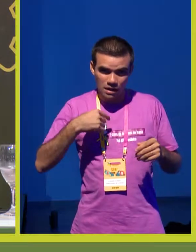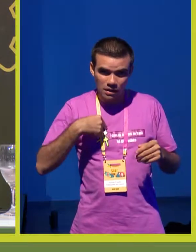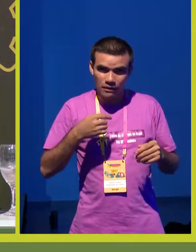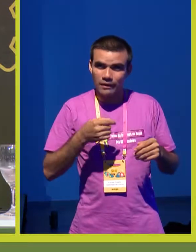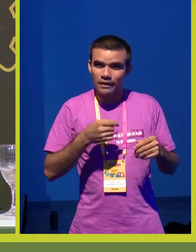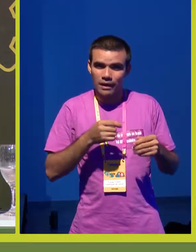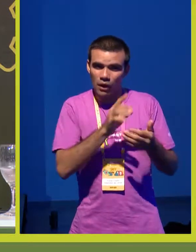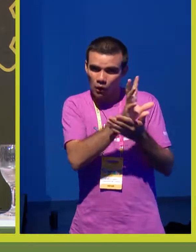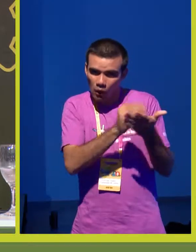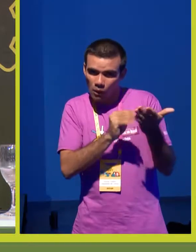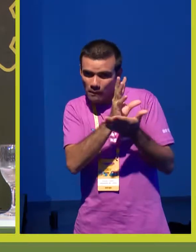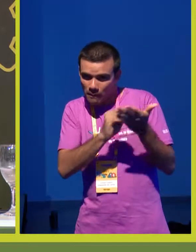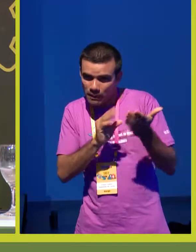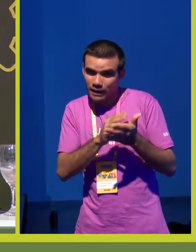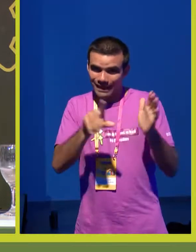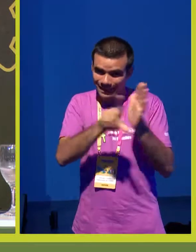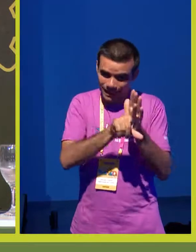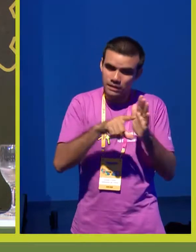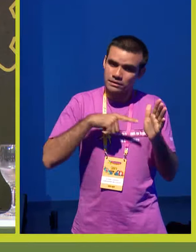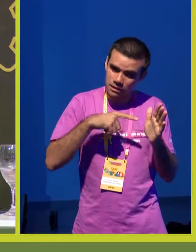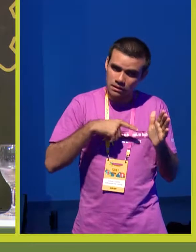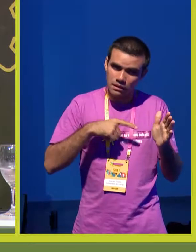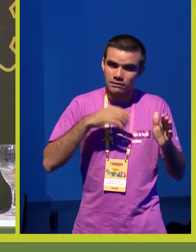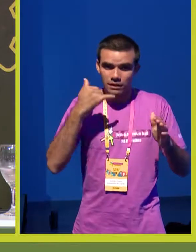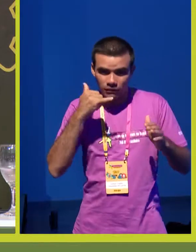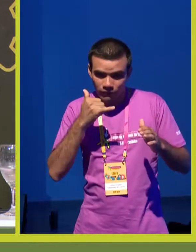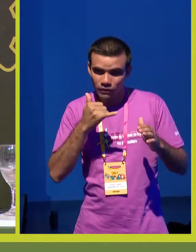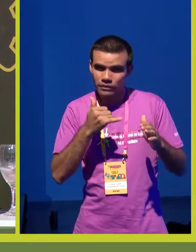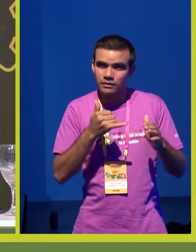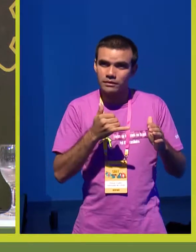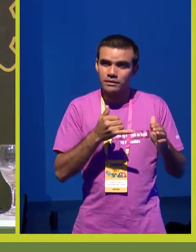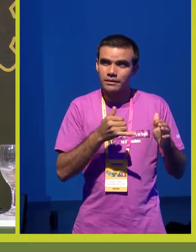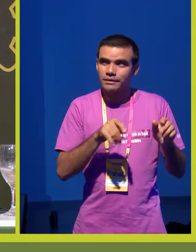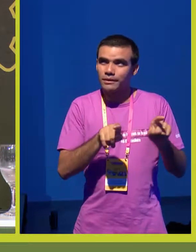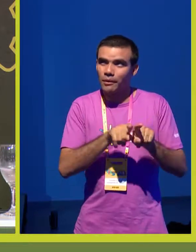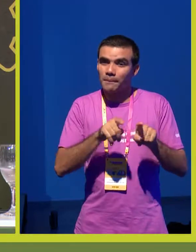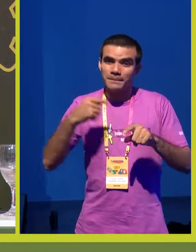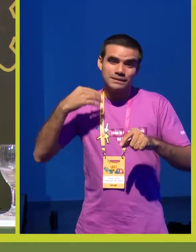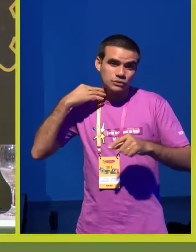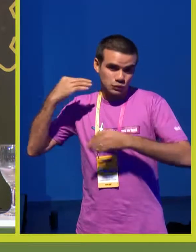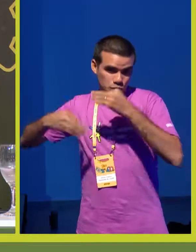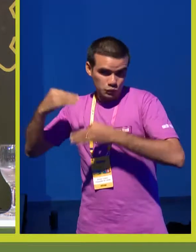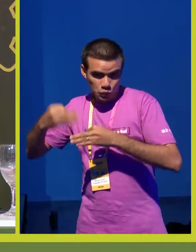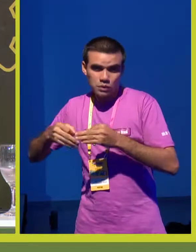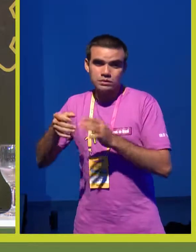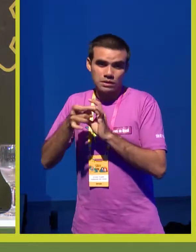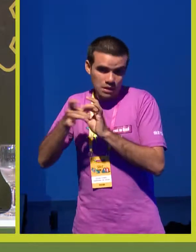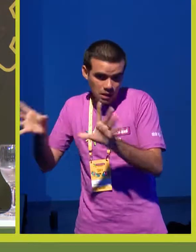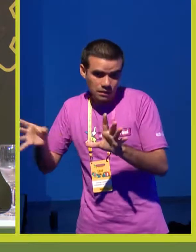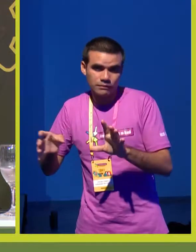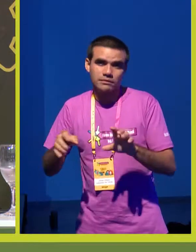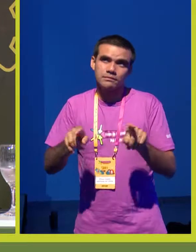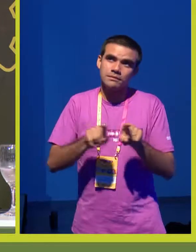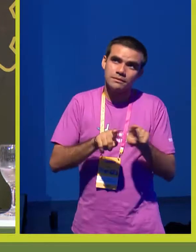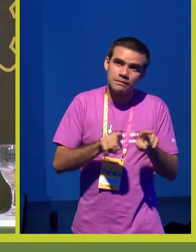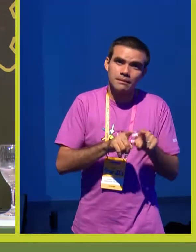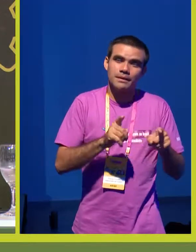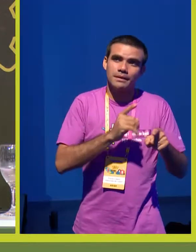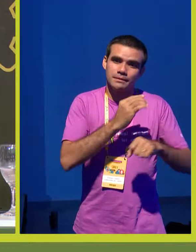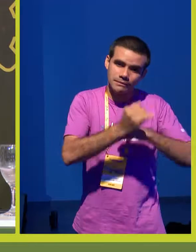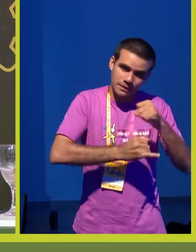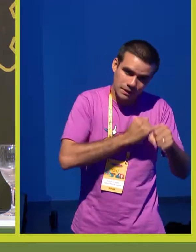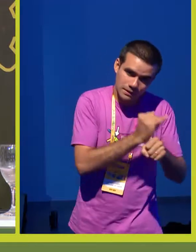das comunicações na lei de interceptação telefônica, necessidade de ordem judicial prévia e outros requisitos para acessar registro de